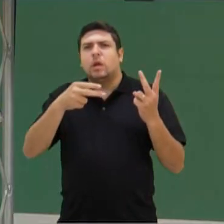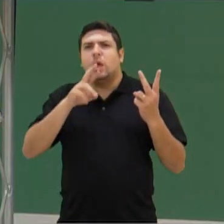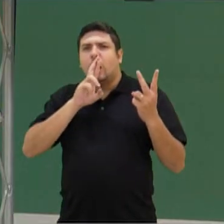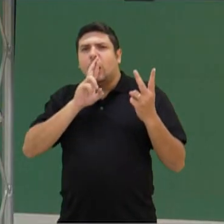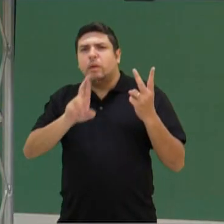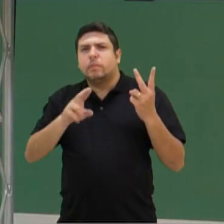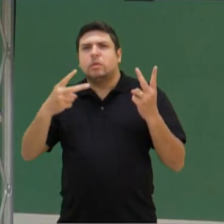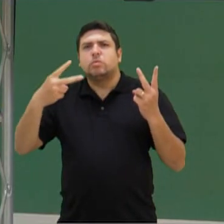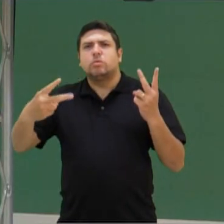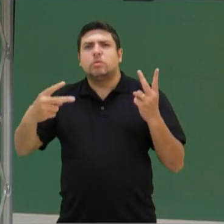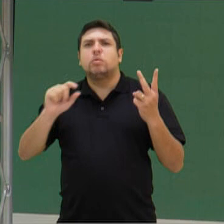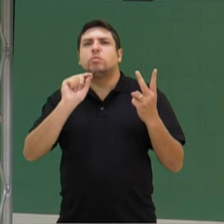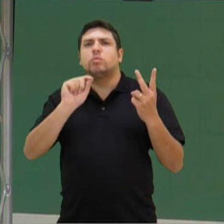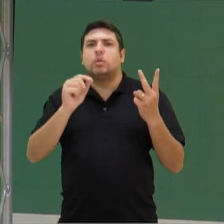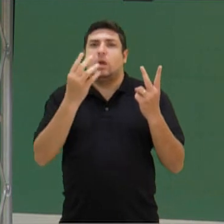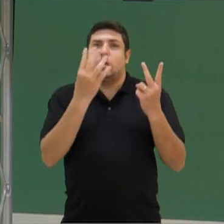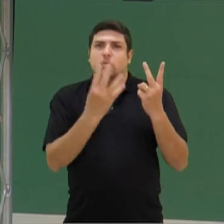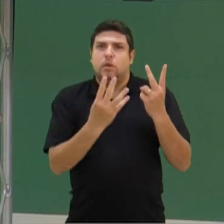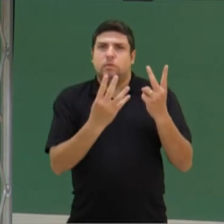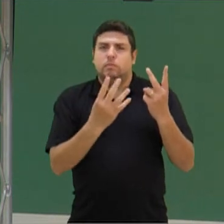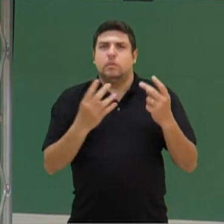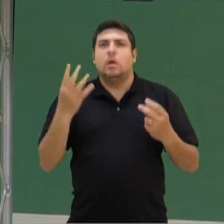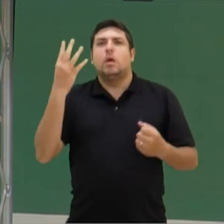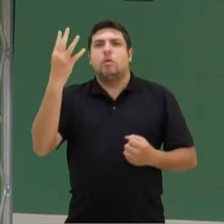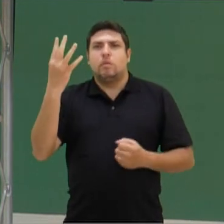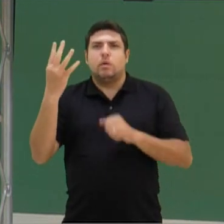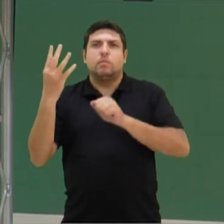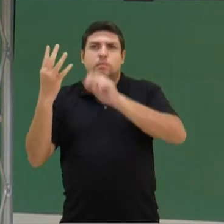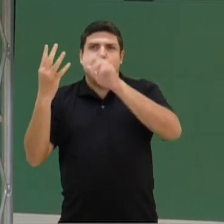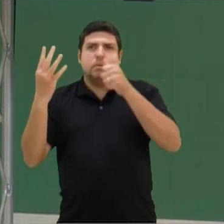de 4. 4 é maior que 3?